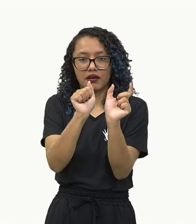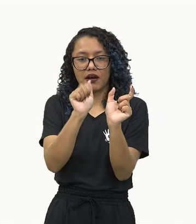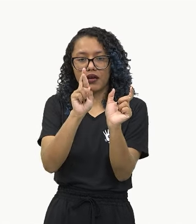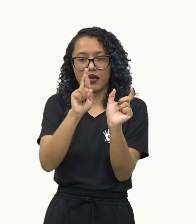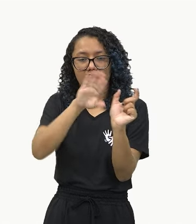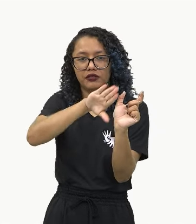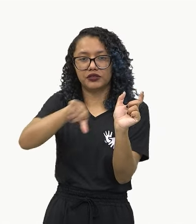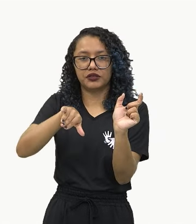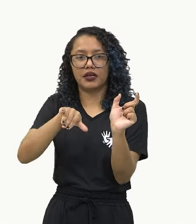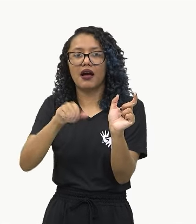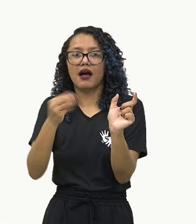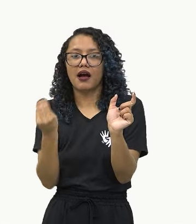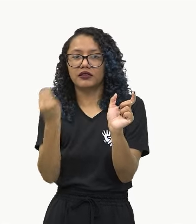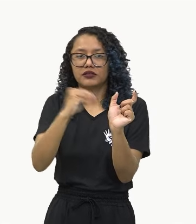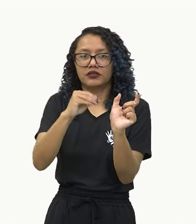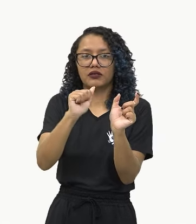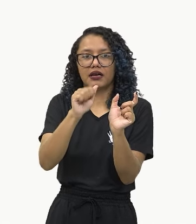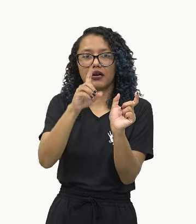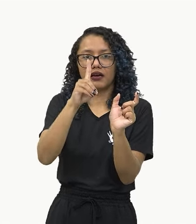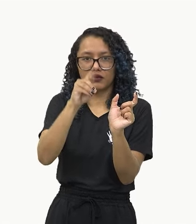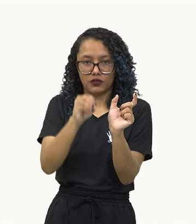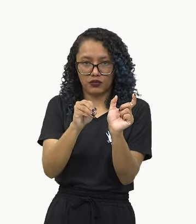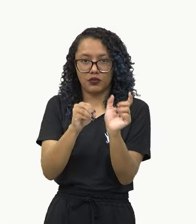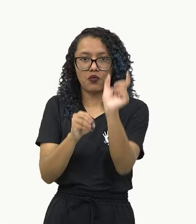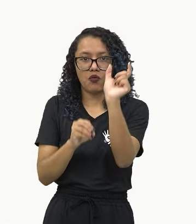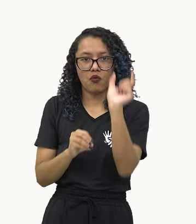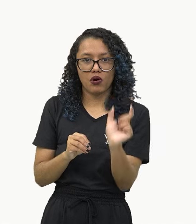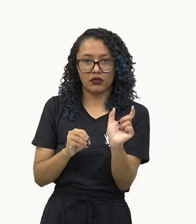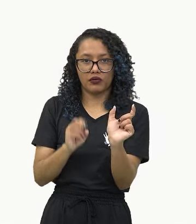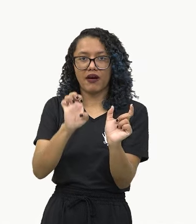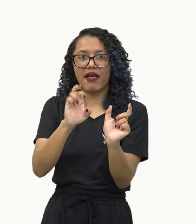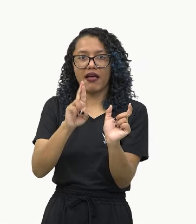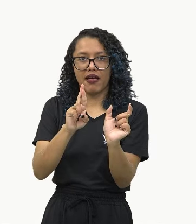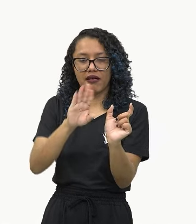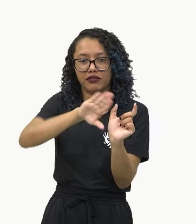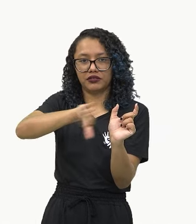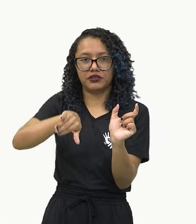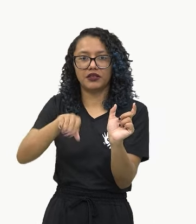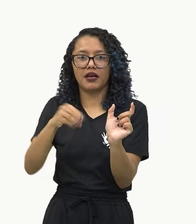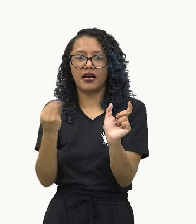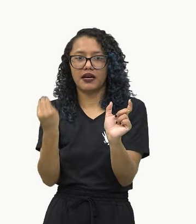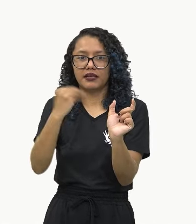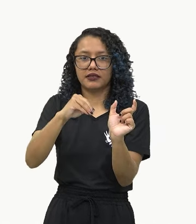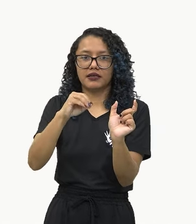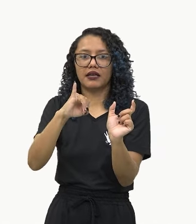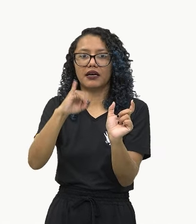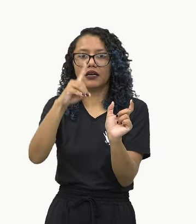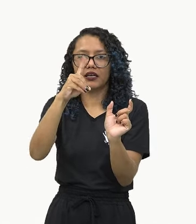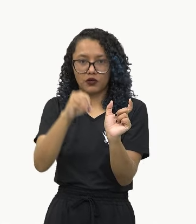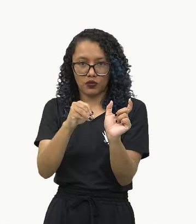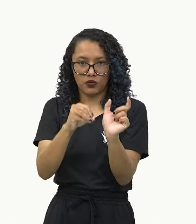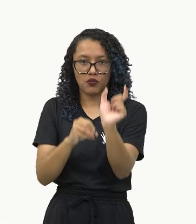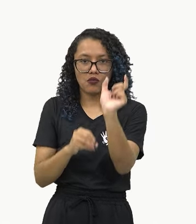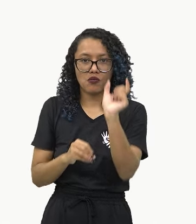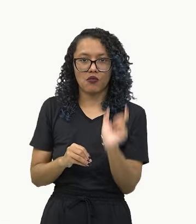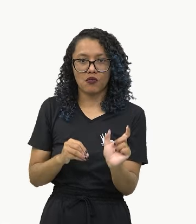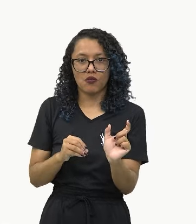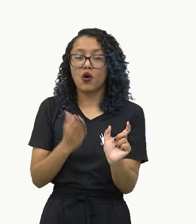em ER, beber, bebido. Terminados aí também, né, em ER, comer,